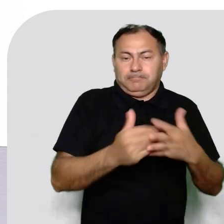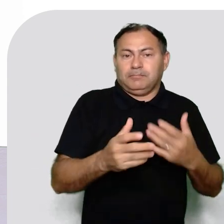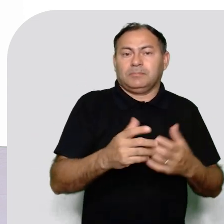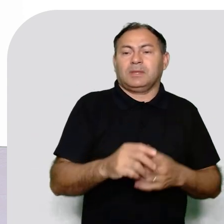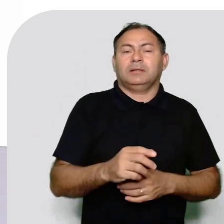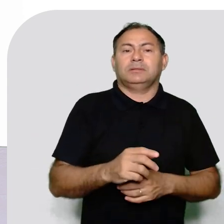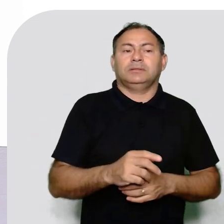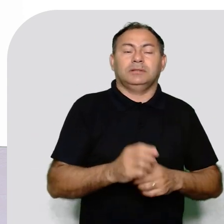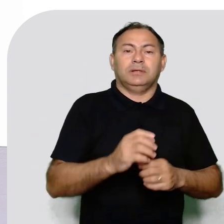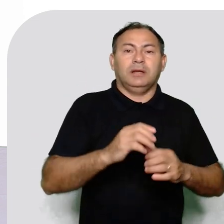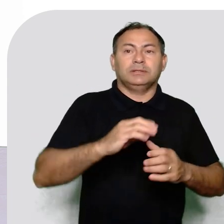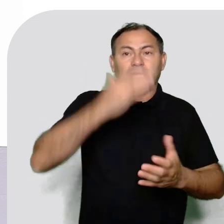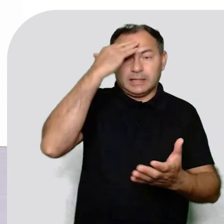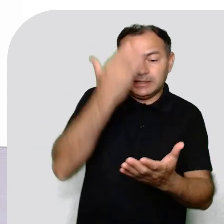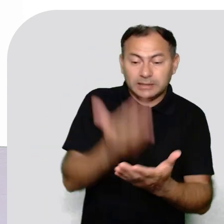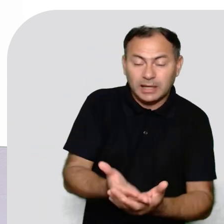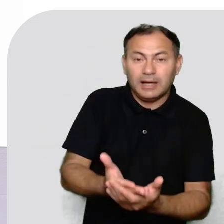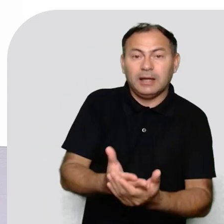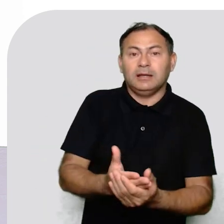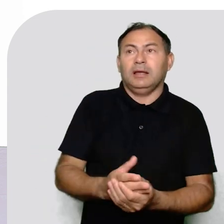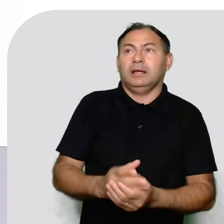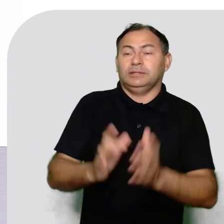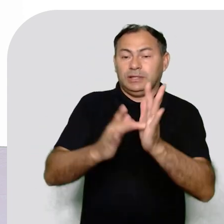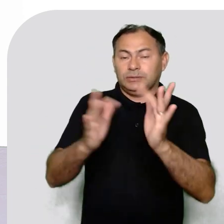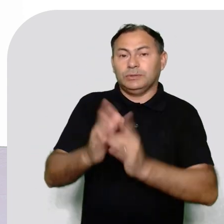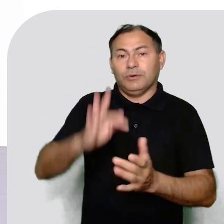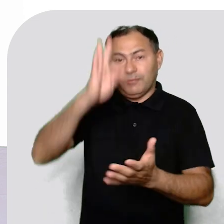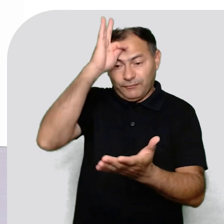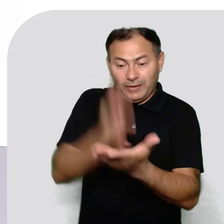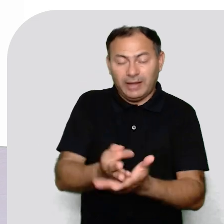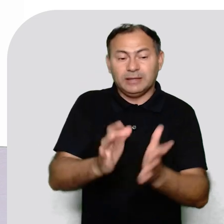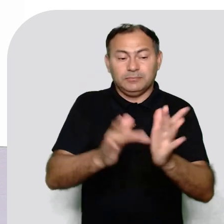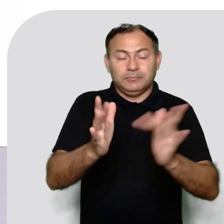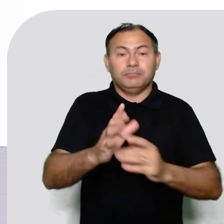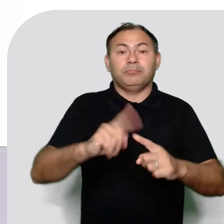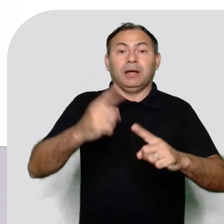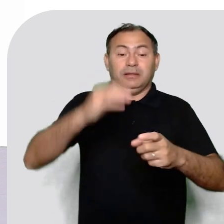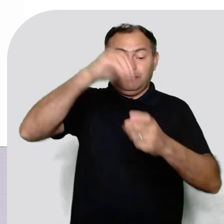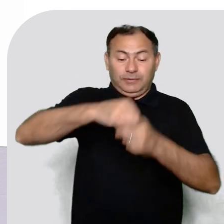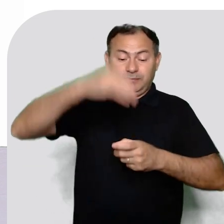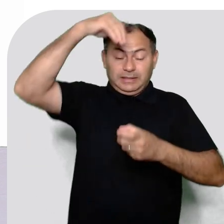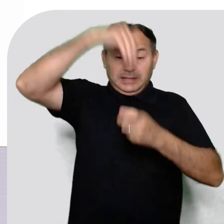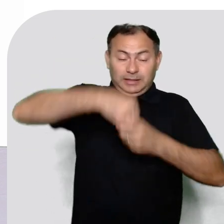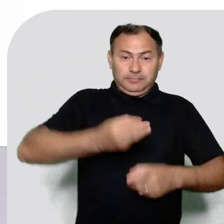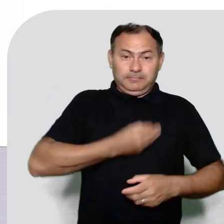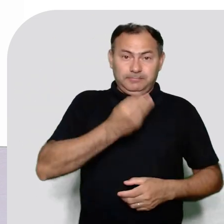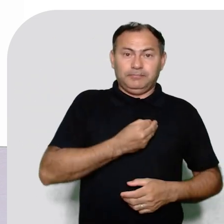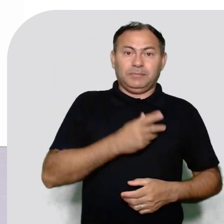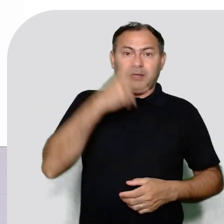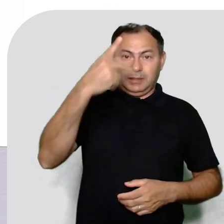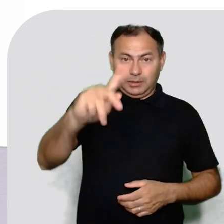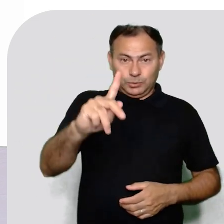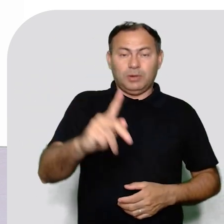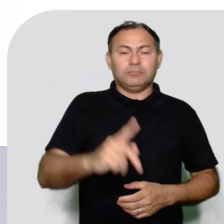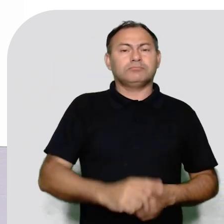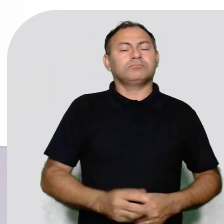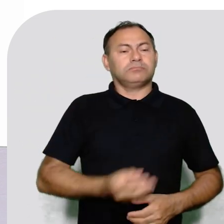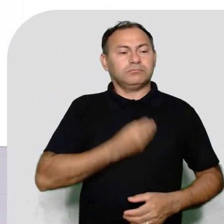independente de professar ou não a fé, vive dentro de si a tensão da